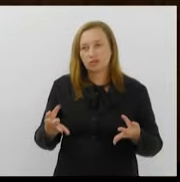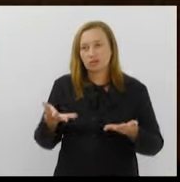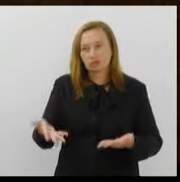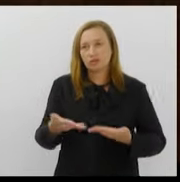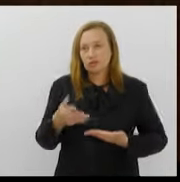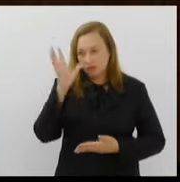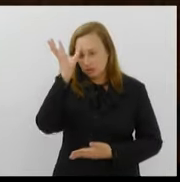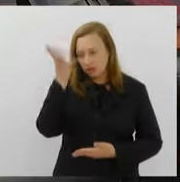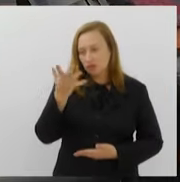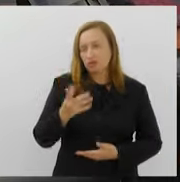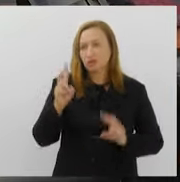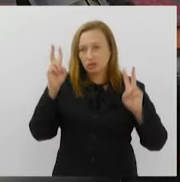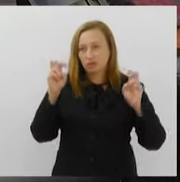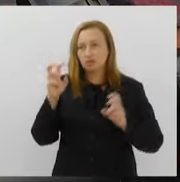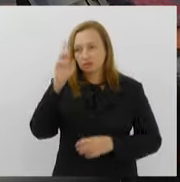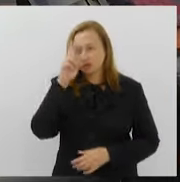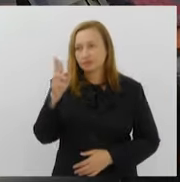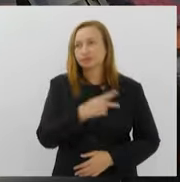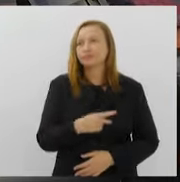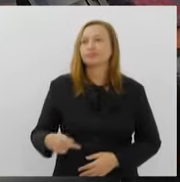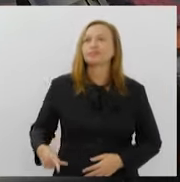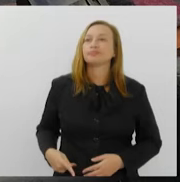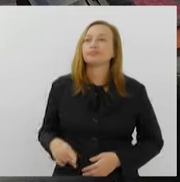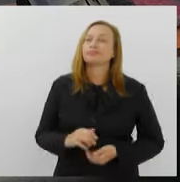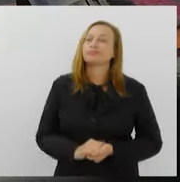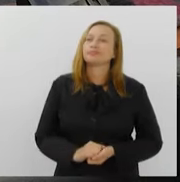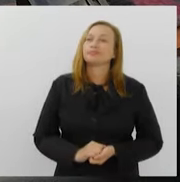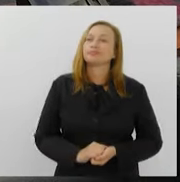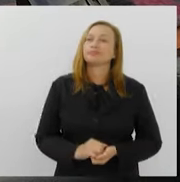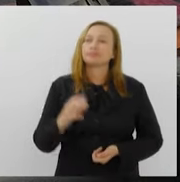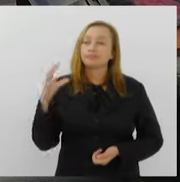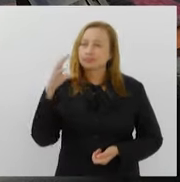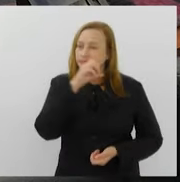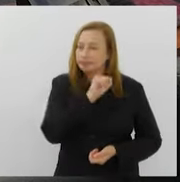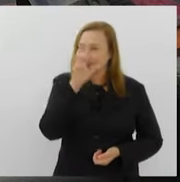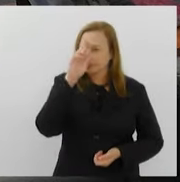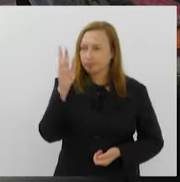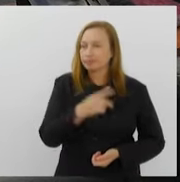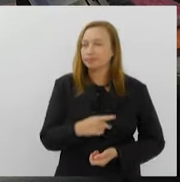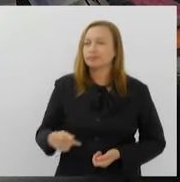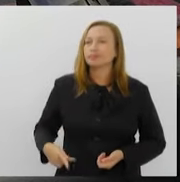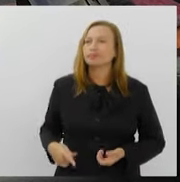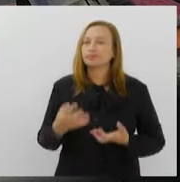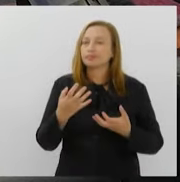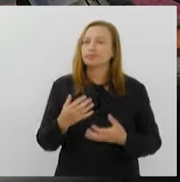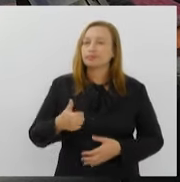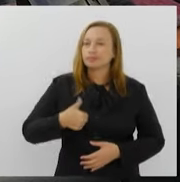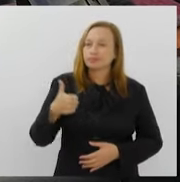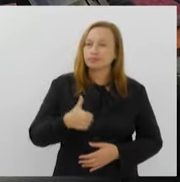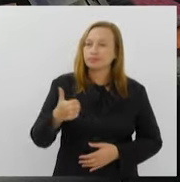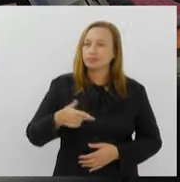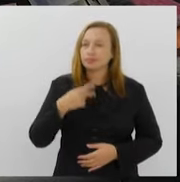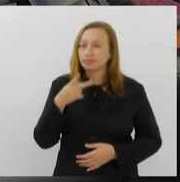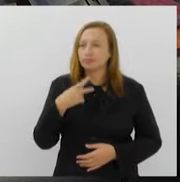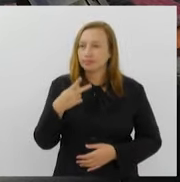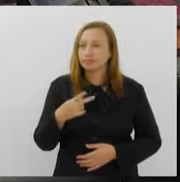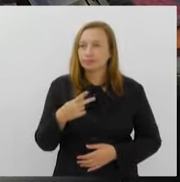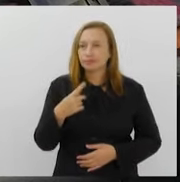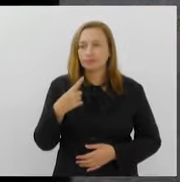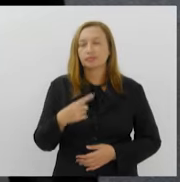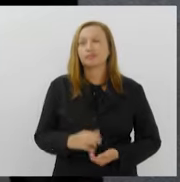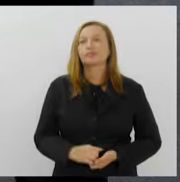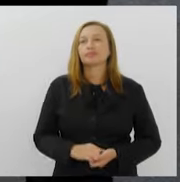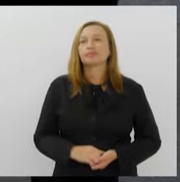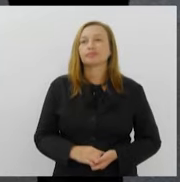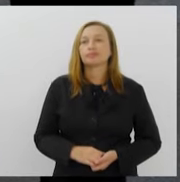assunto. Presidente. Deputada Marta Rocha, por favor. Rapidamente, eu quero, em primeiro lugar, destacar que assiste